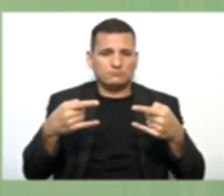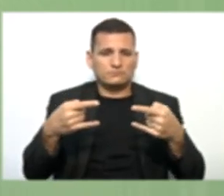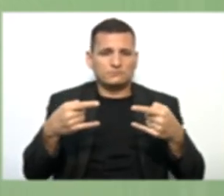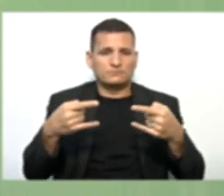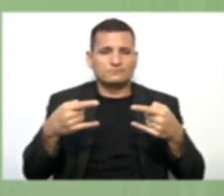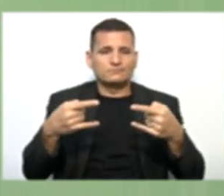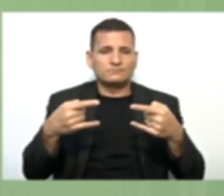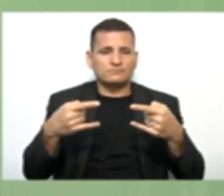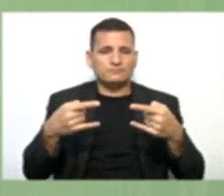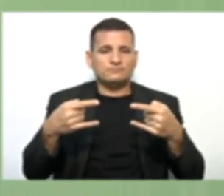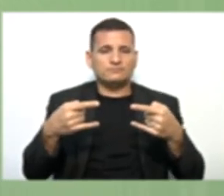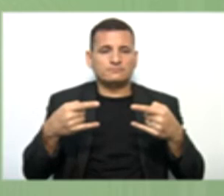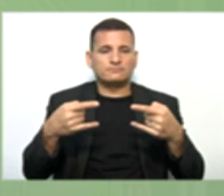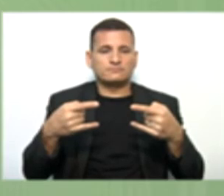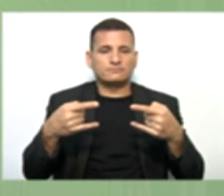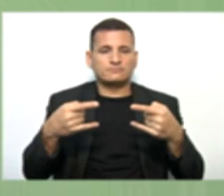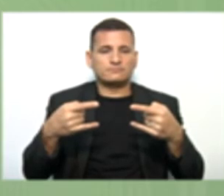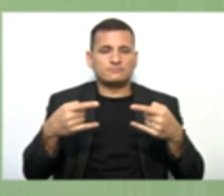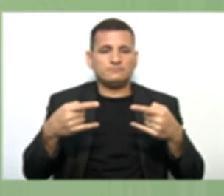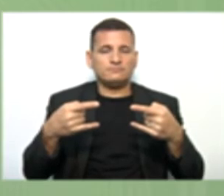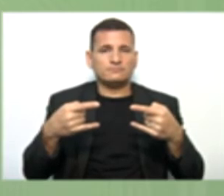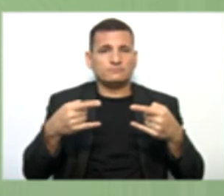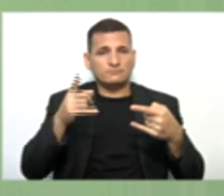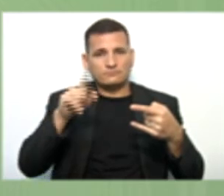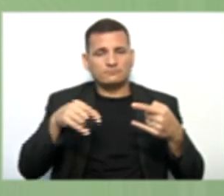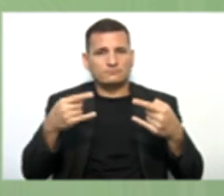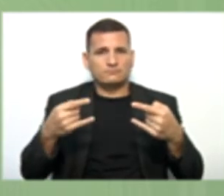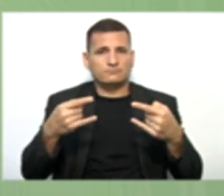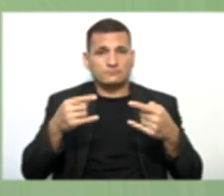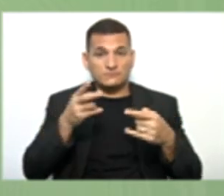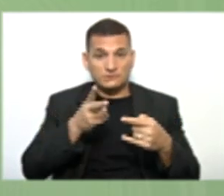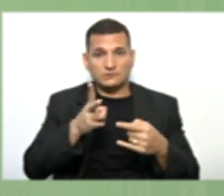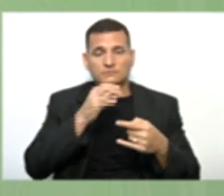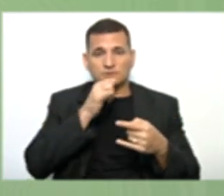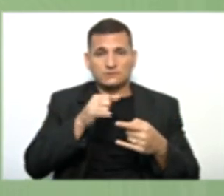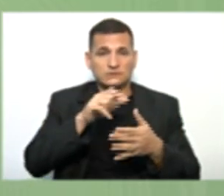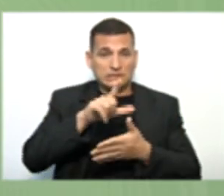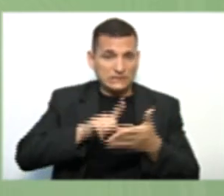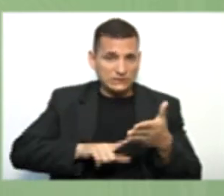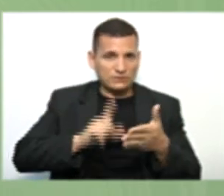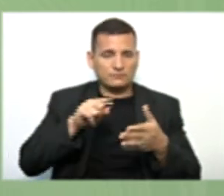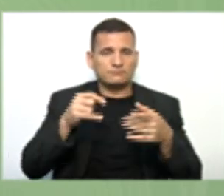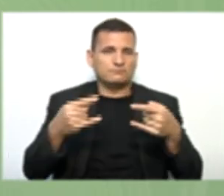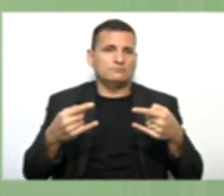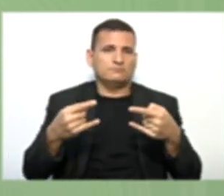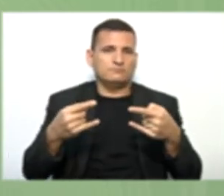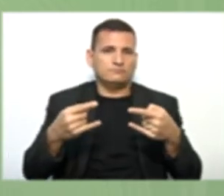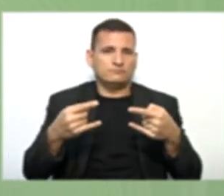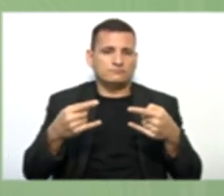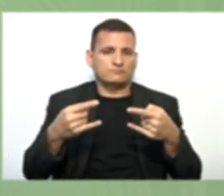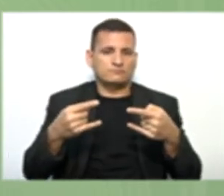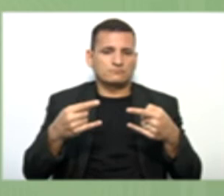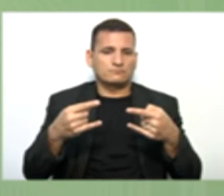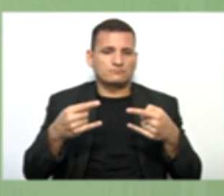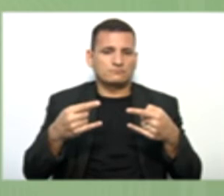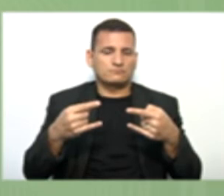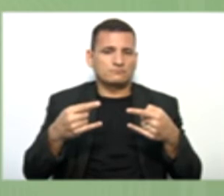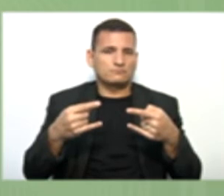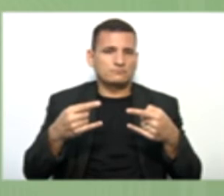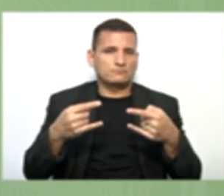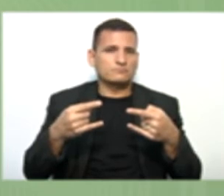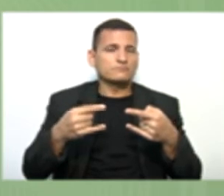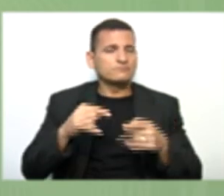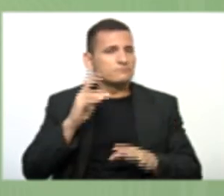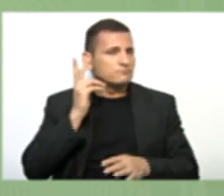bonitinho, olha ele aqui. É colchete. Toda vez que eu não falo de lista, é colchete, ele vai aparecer, tá bom? É normal que para as